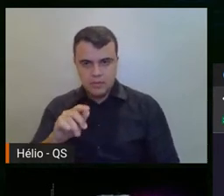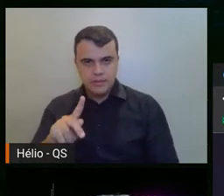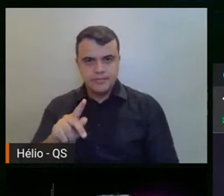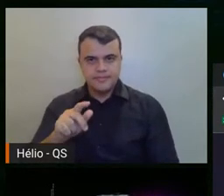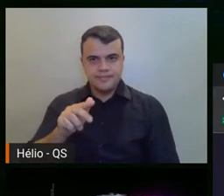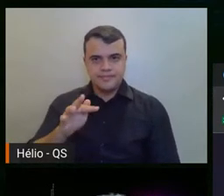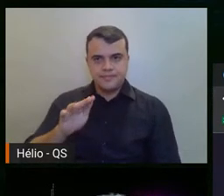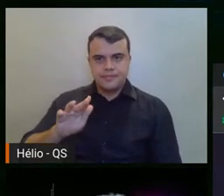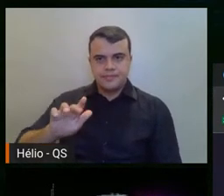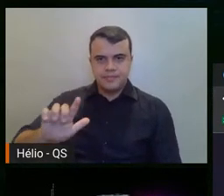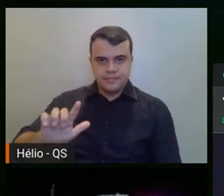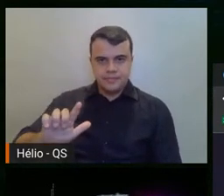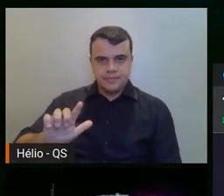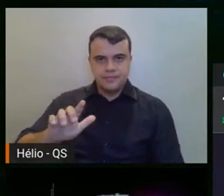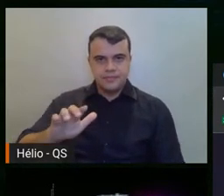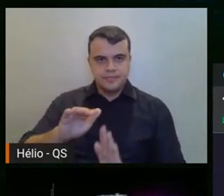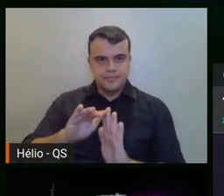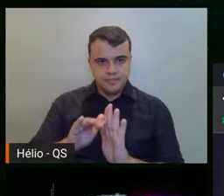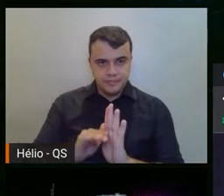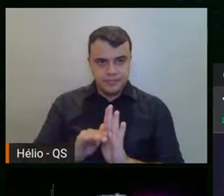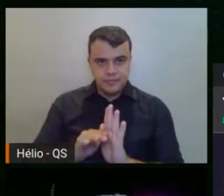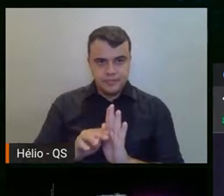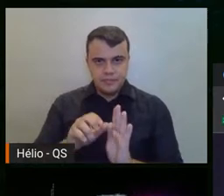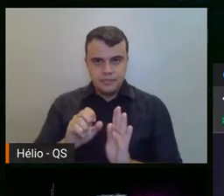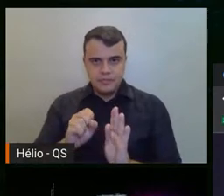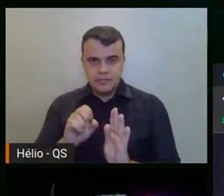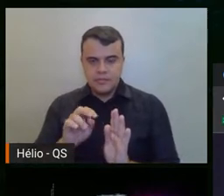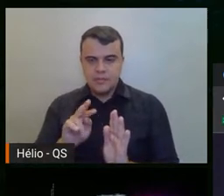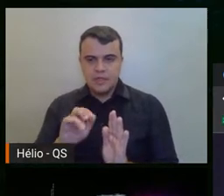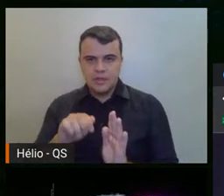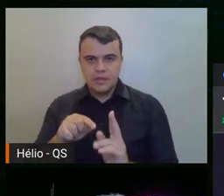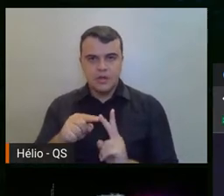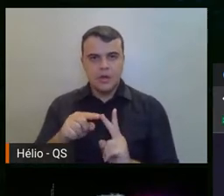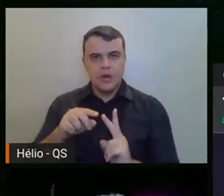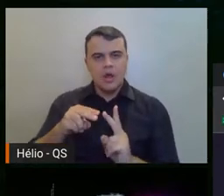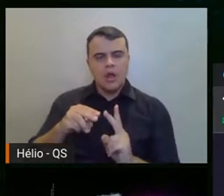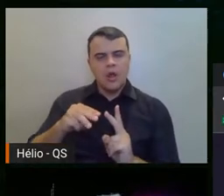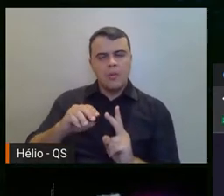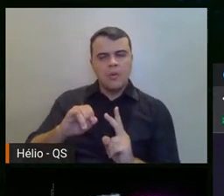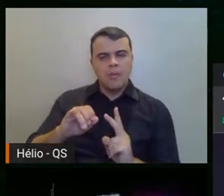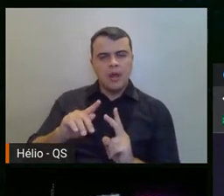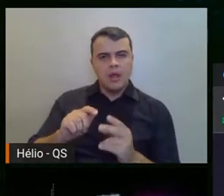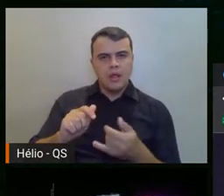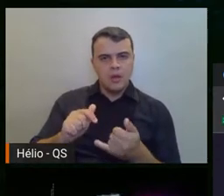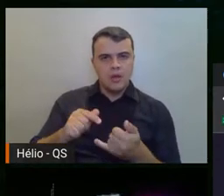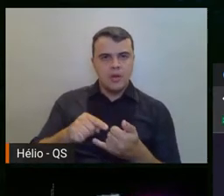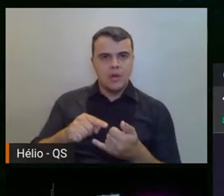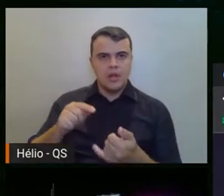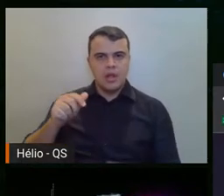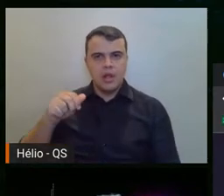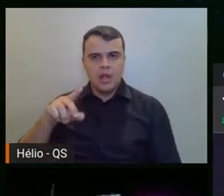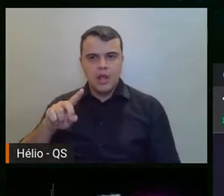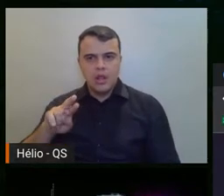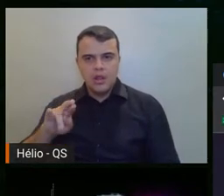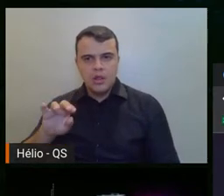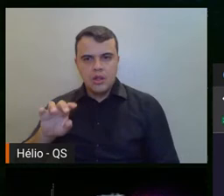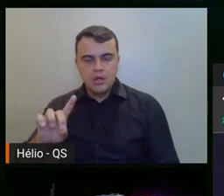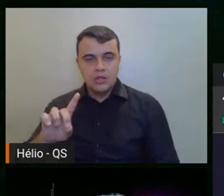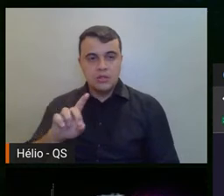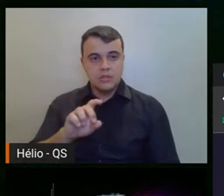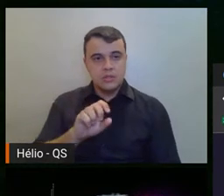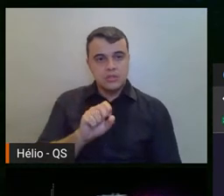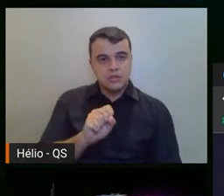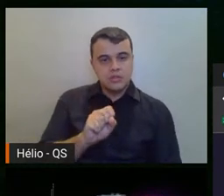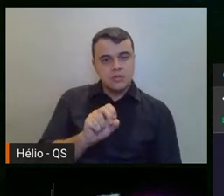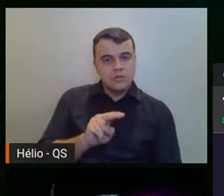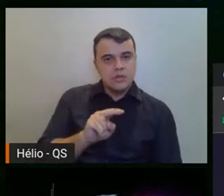e programação reativa com Spring web Flux tem a carreira de mobile que você pode trabalhar com Android com flutter com Swift e